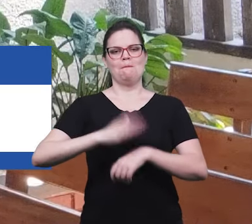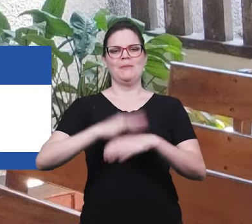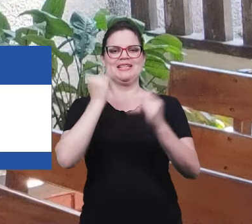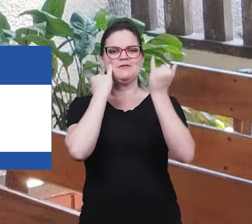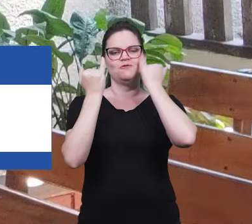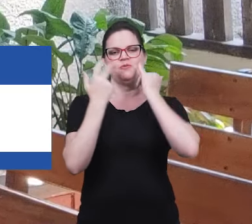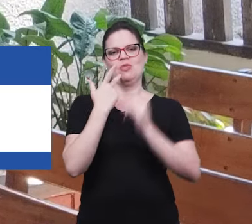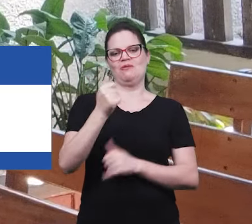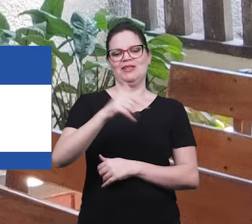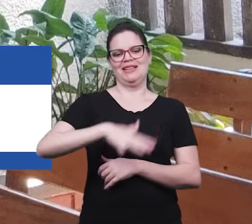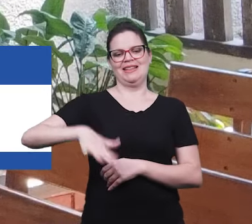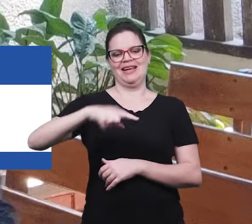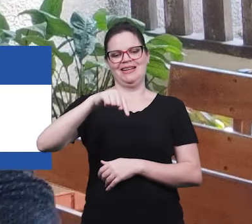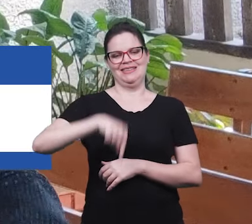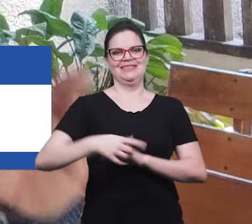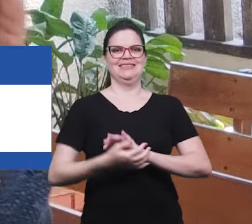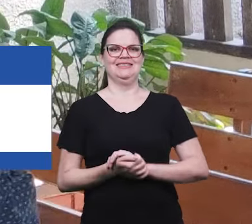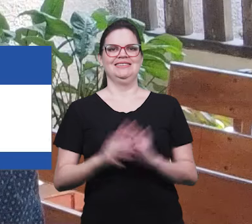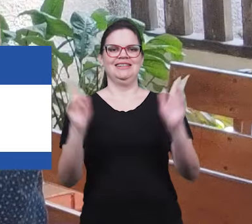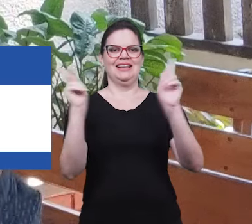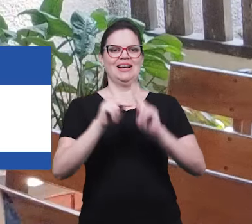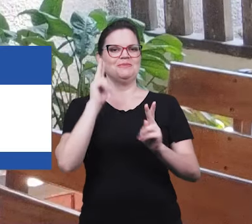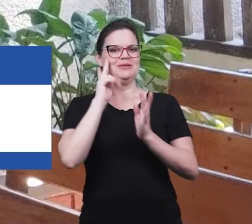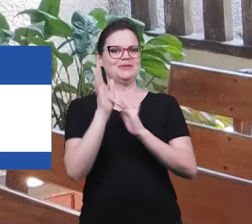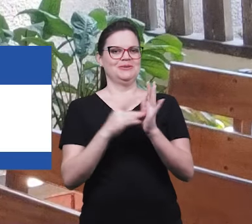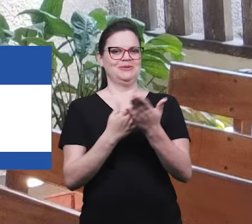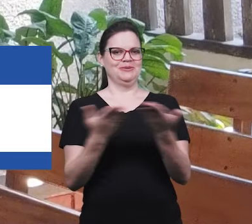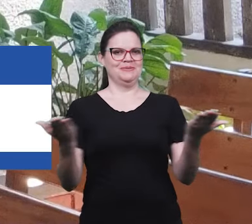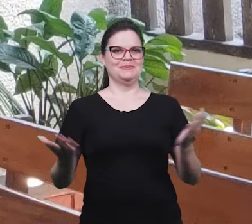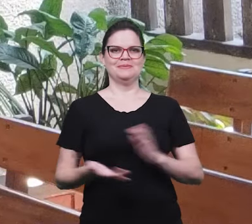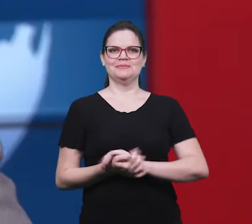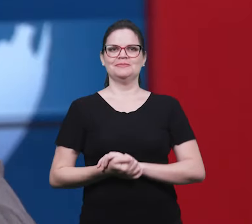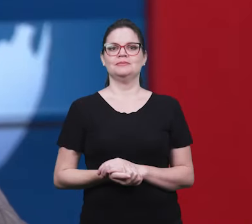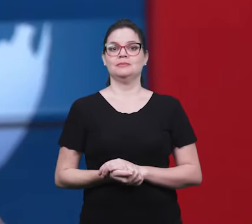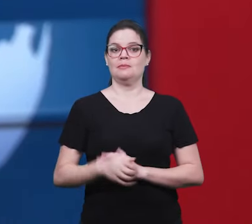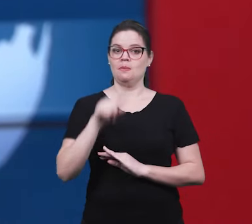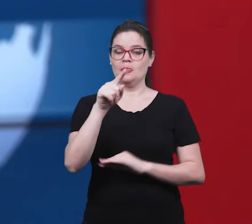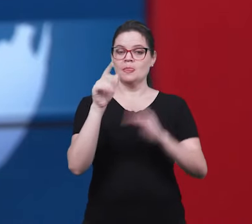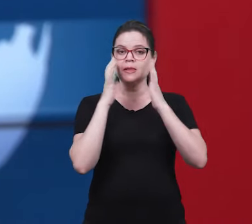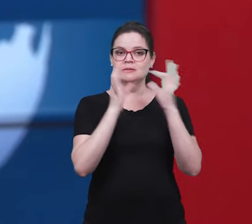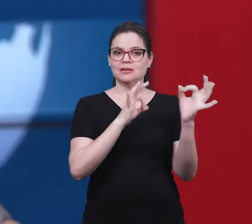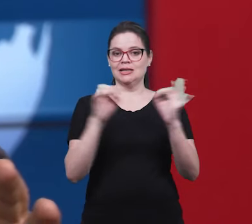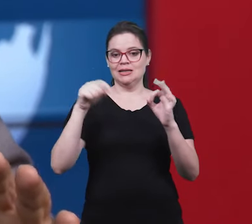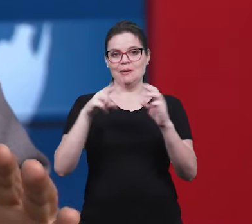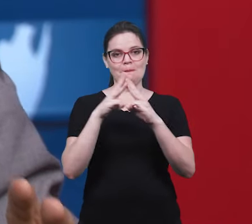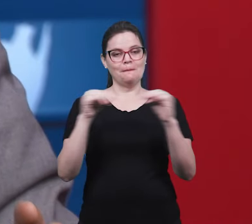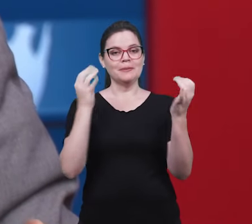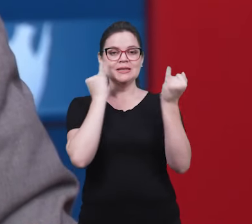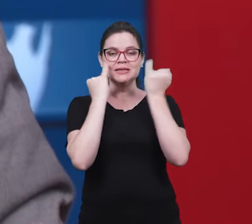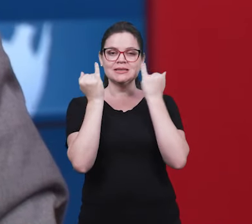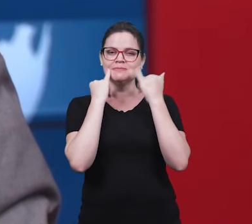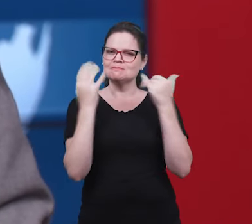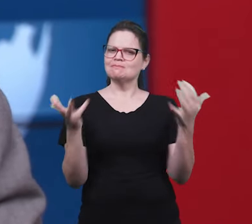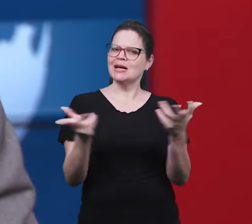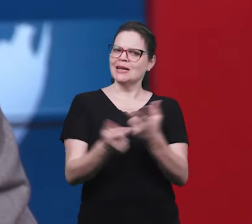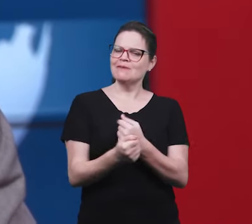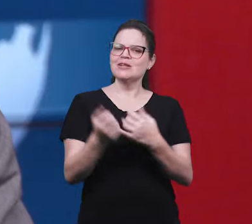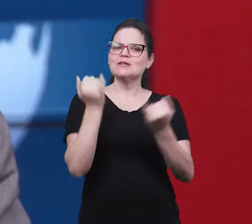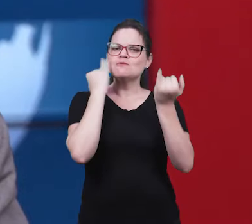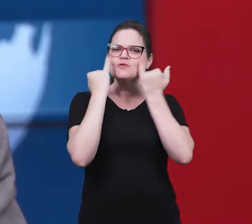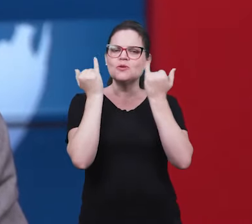notícias aqui da nossa região paz do Senhor Jesus a todos você está assistindo aqui o Manaí News Que Maravilha